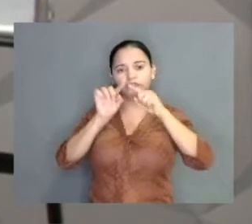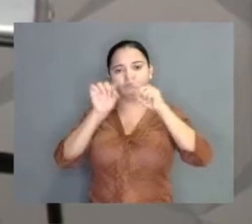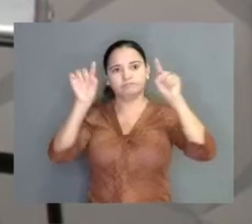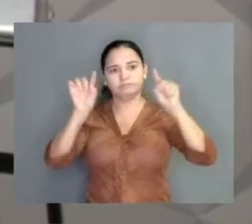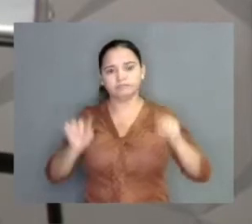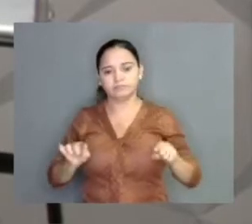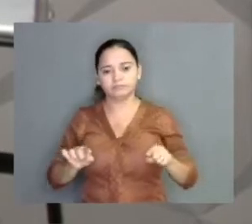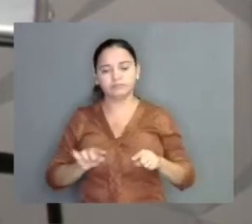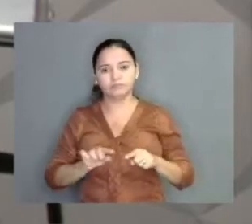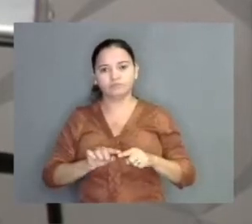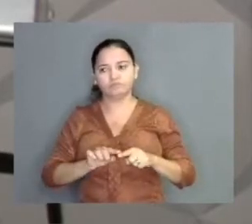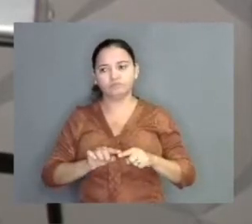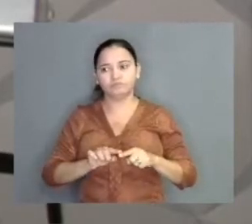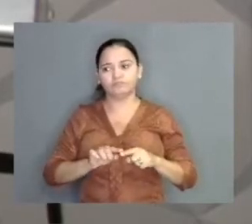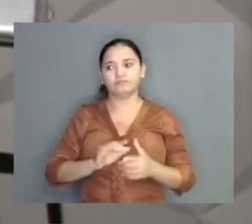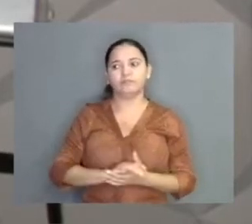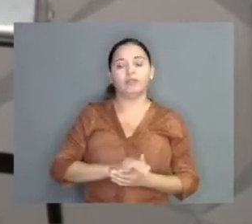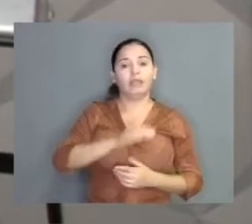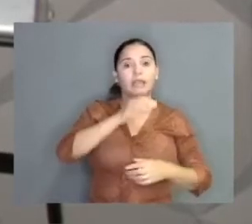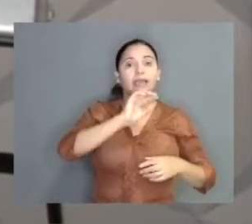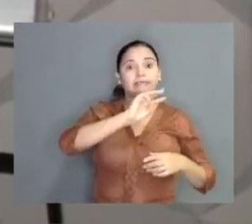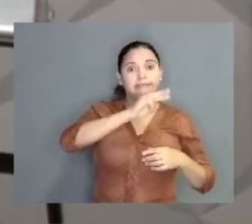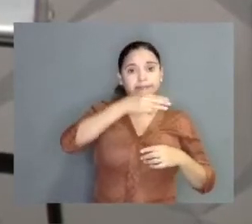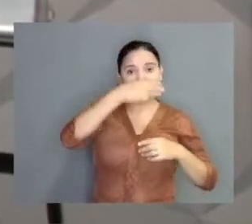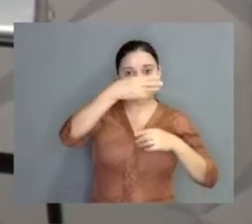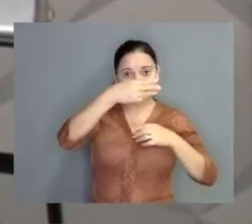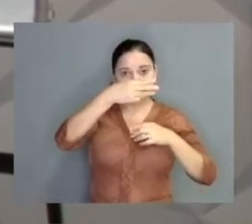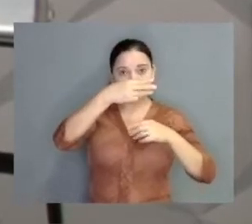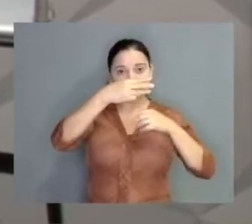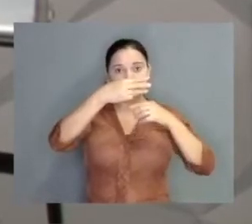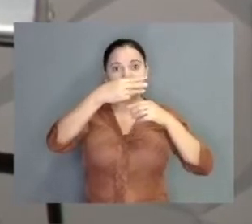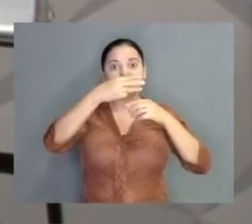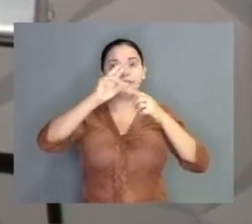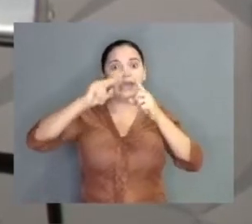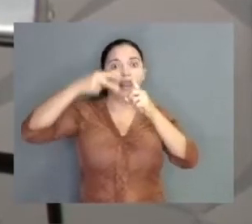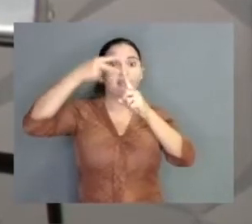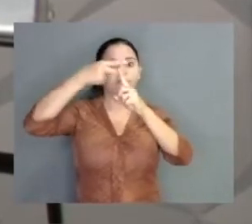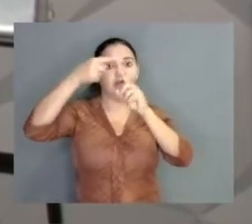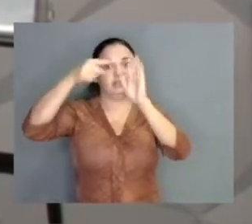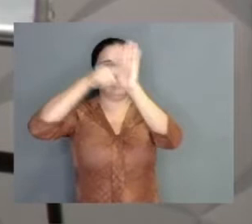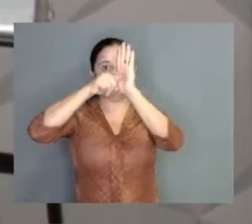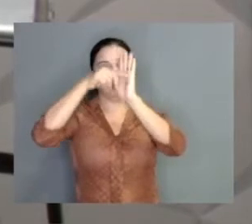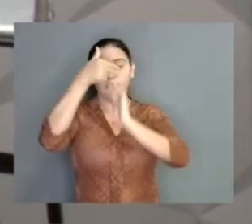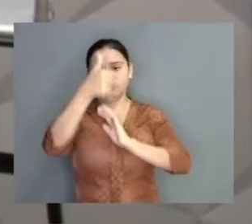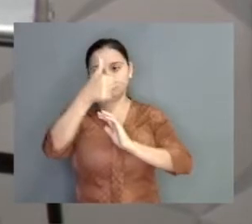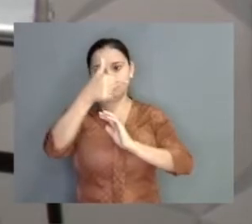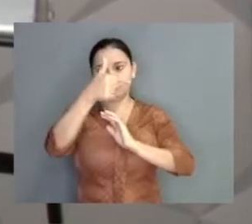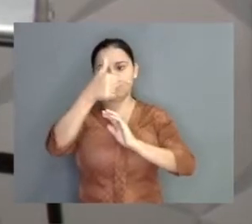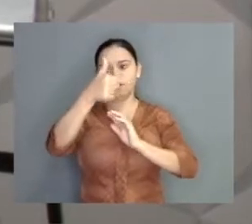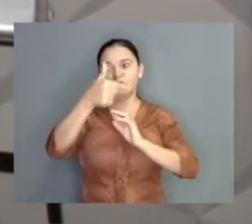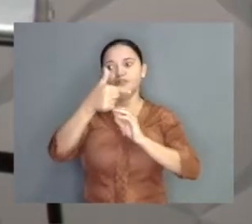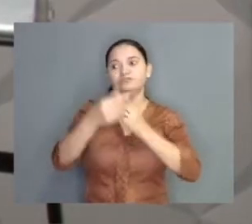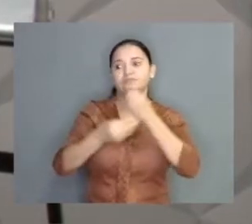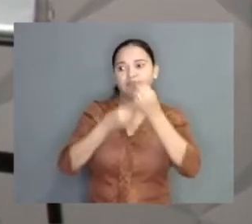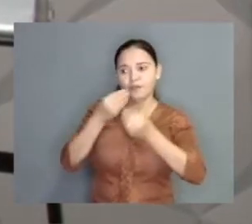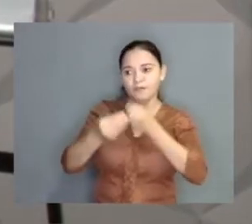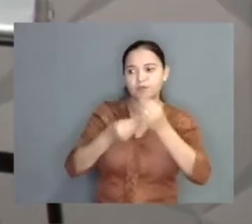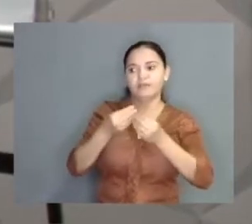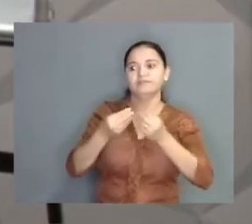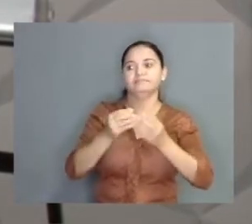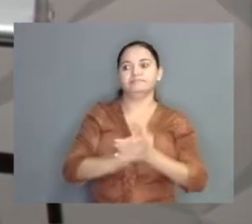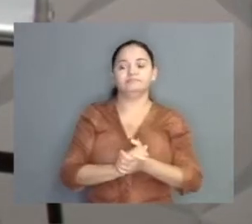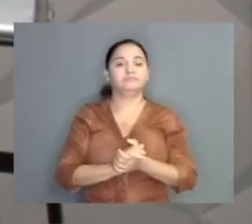nosso valor de 3 elevado a menos 2 é 1/9, 1 sobre 9. Tranquilo? Então,